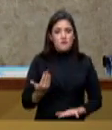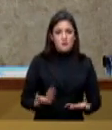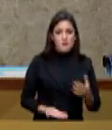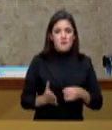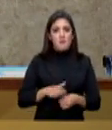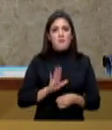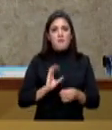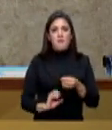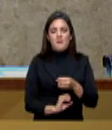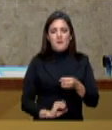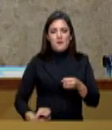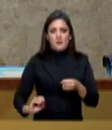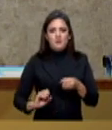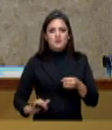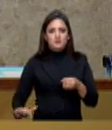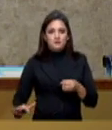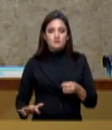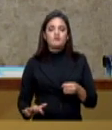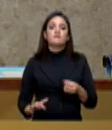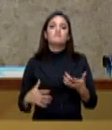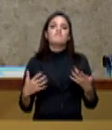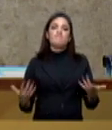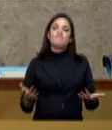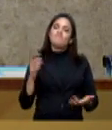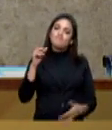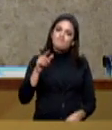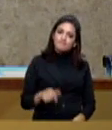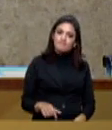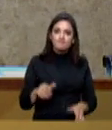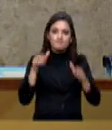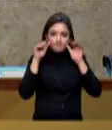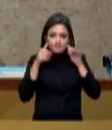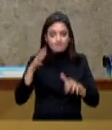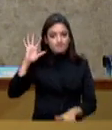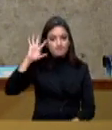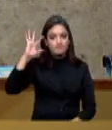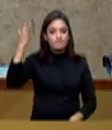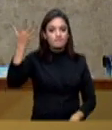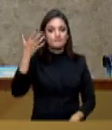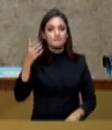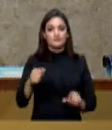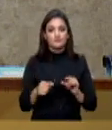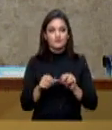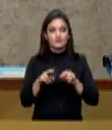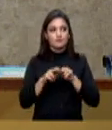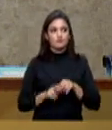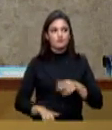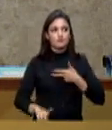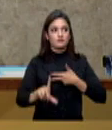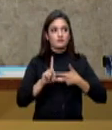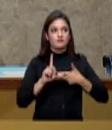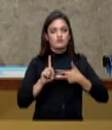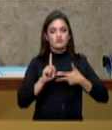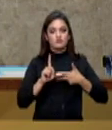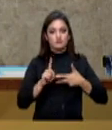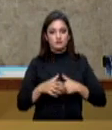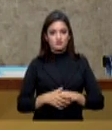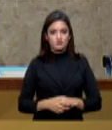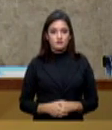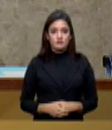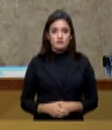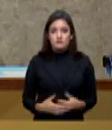básico para r$ 200 está no cerne da solução arquitetada pelo poder legislativo Federal